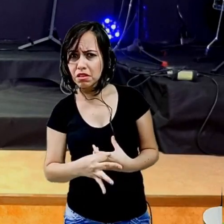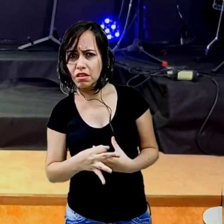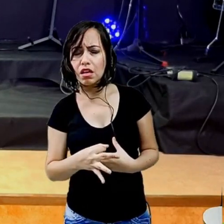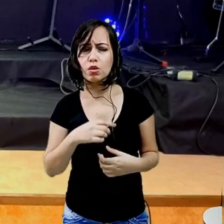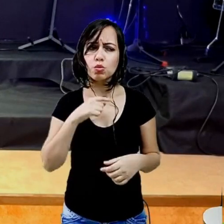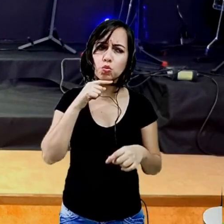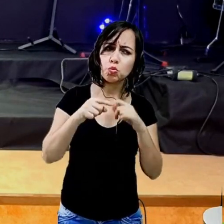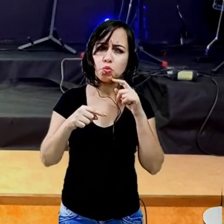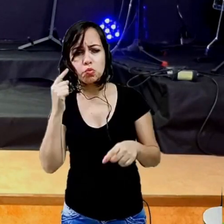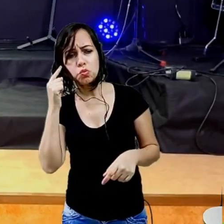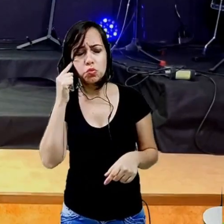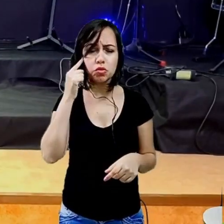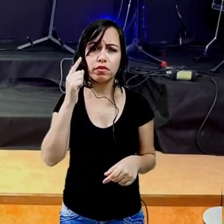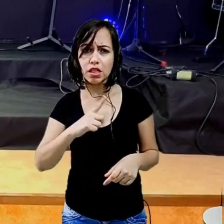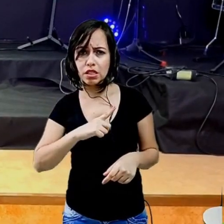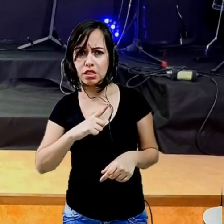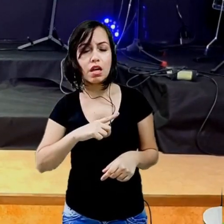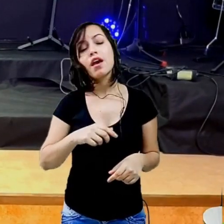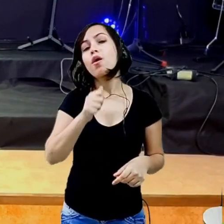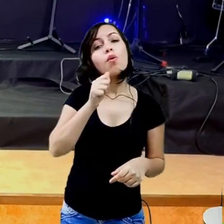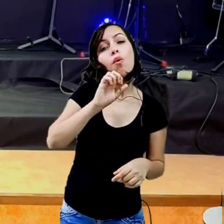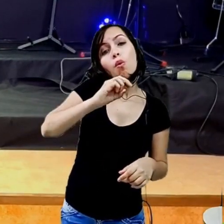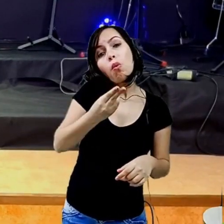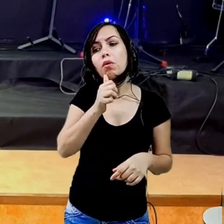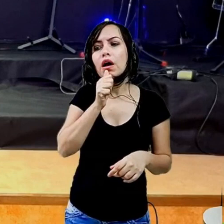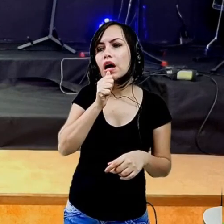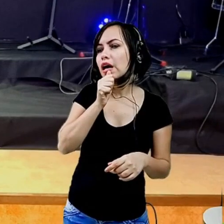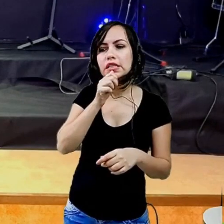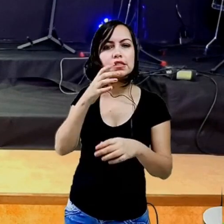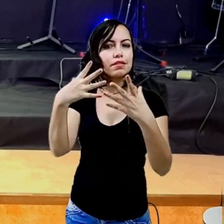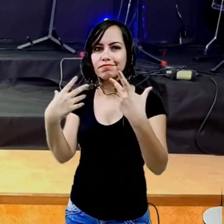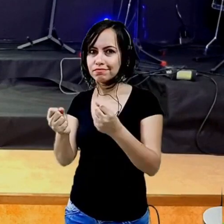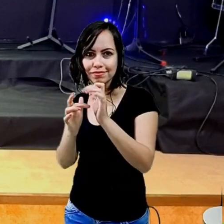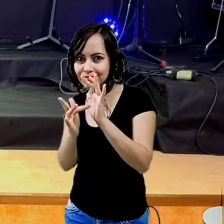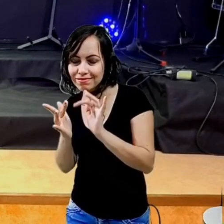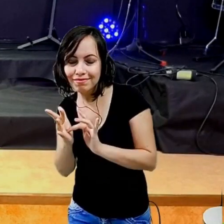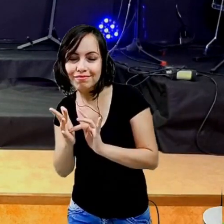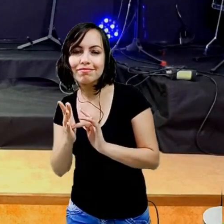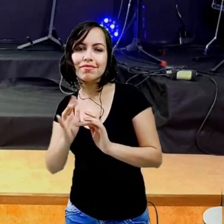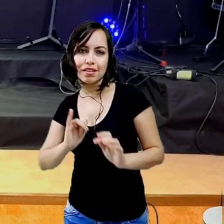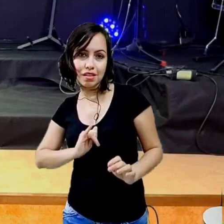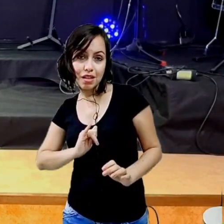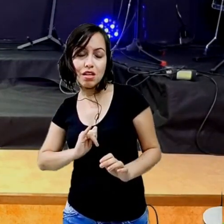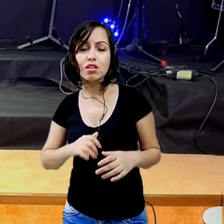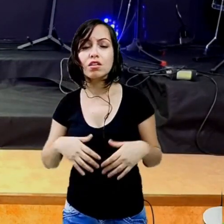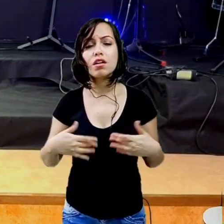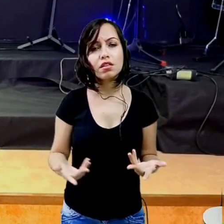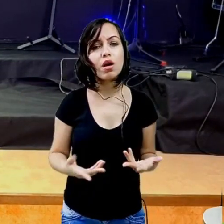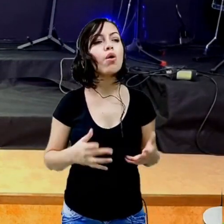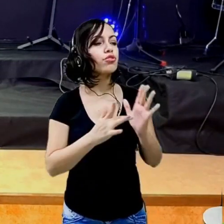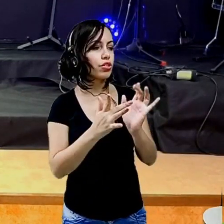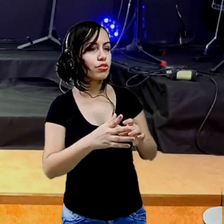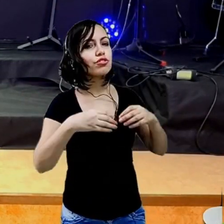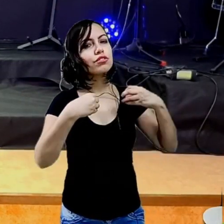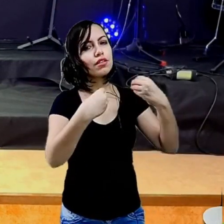ainda não faz parte da família de Jesus, da igreja de Cristo Jesus, Ele lhe proporciona essa